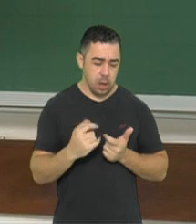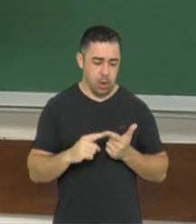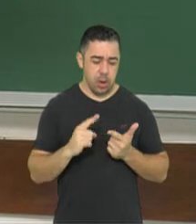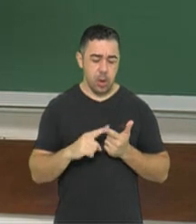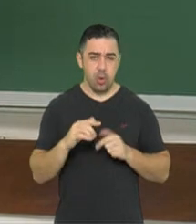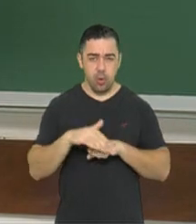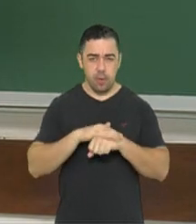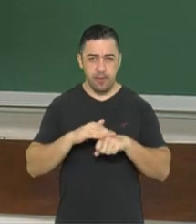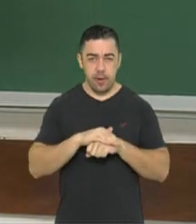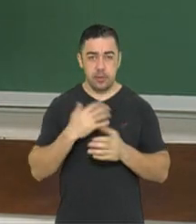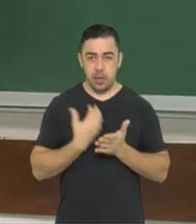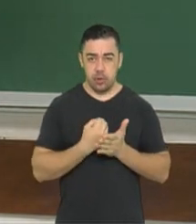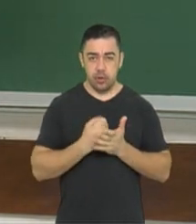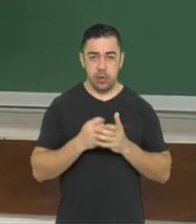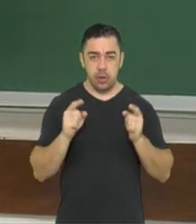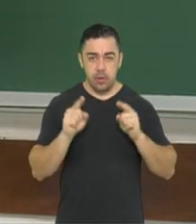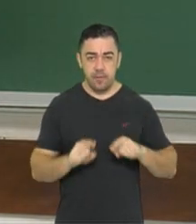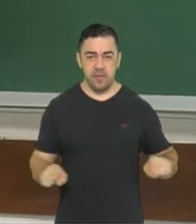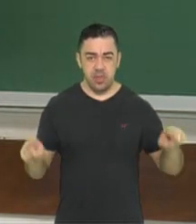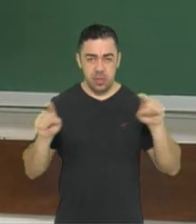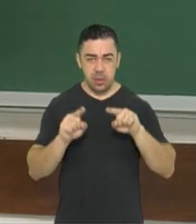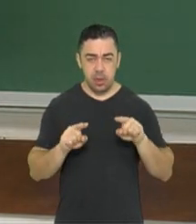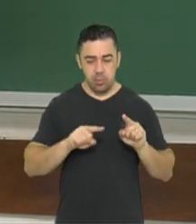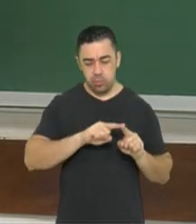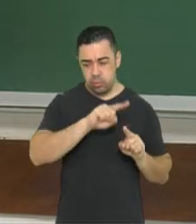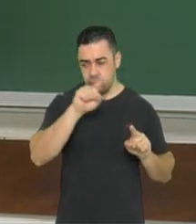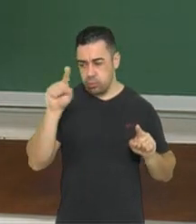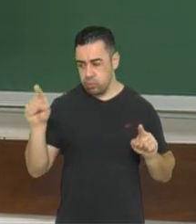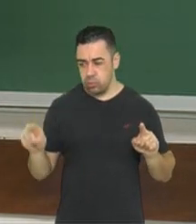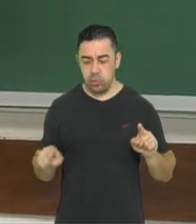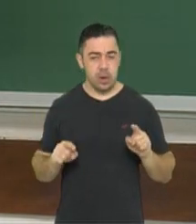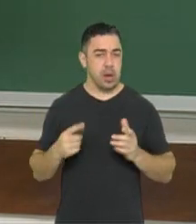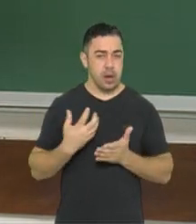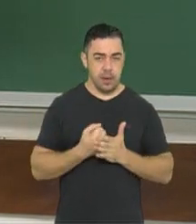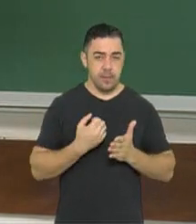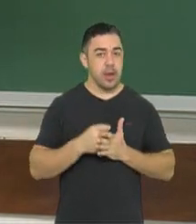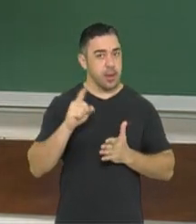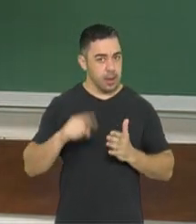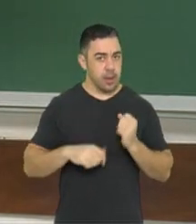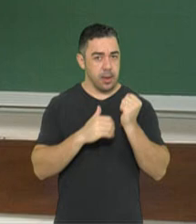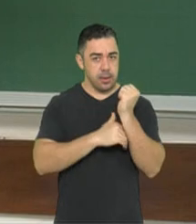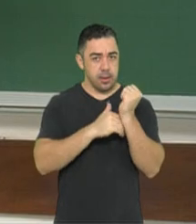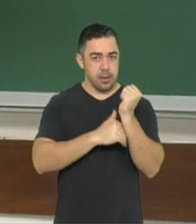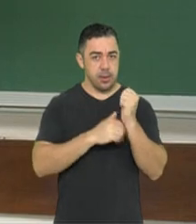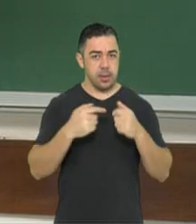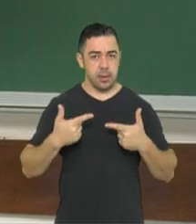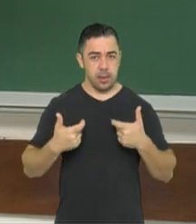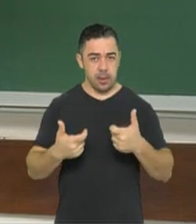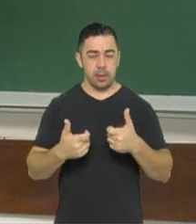gravavam conversas aí através deste aparelho e era um segredo de guerra.